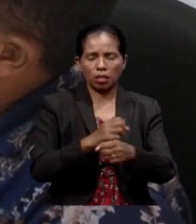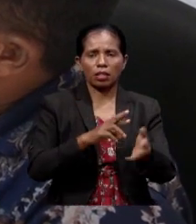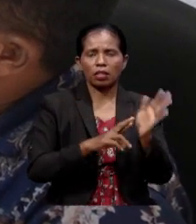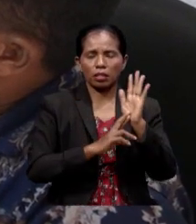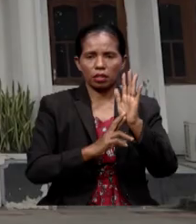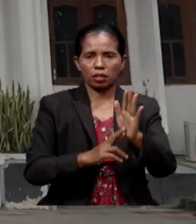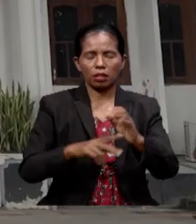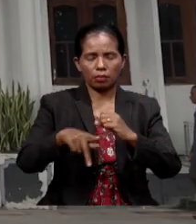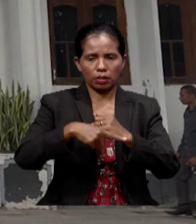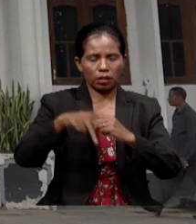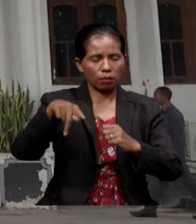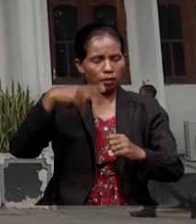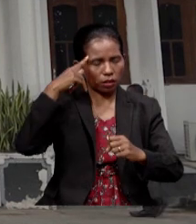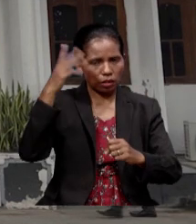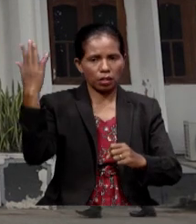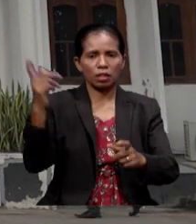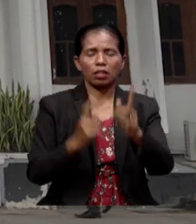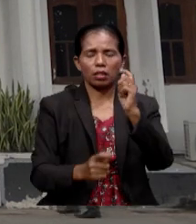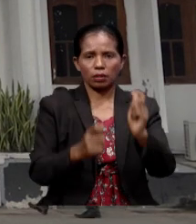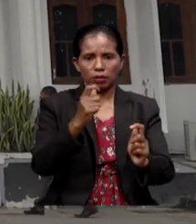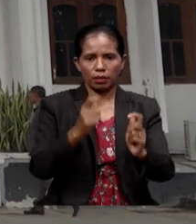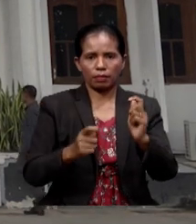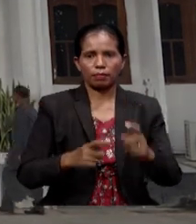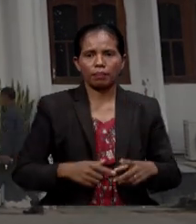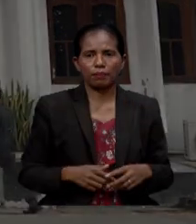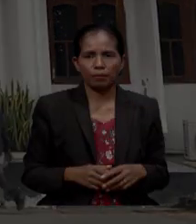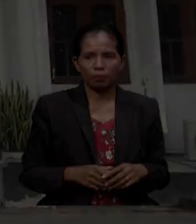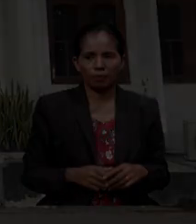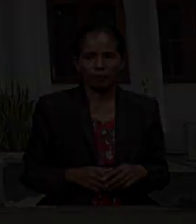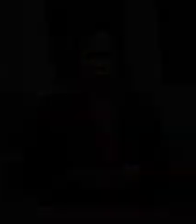hanesan partidu politiku ya tribunal rekurso. João Bosco Dias, Agustinho Falucai, GMN.